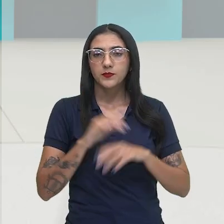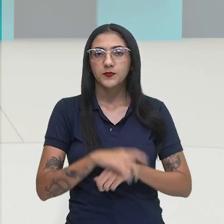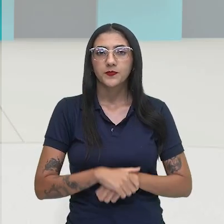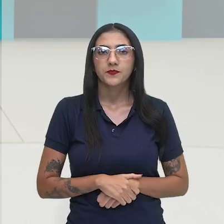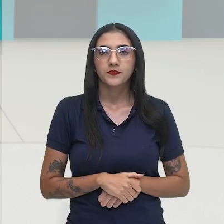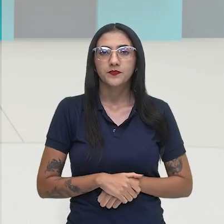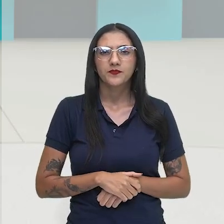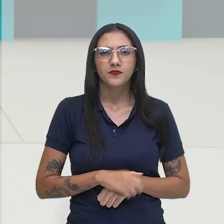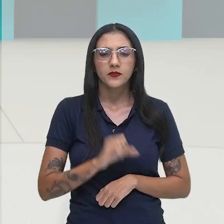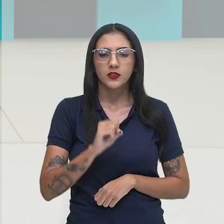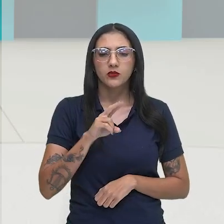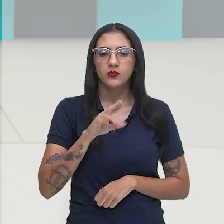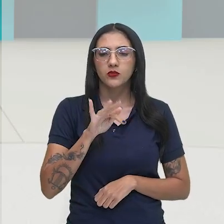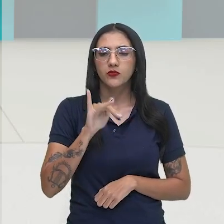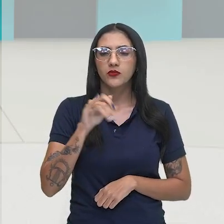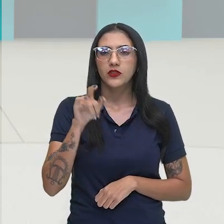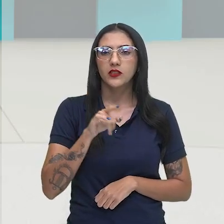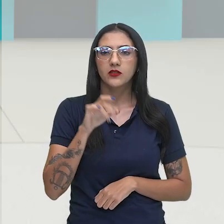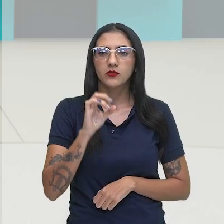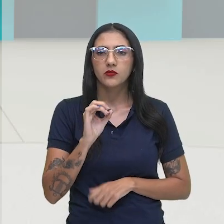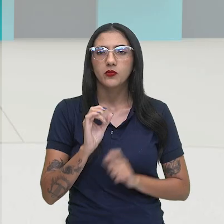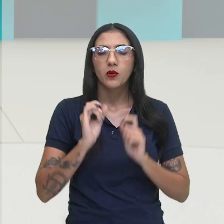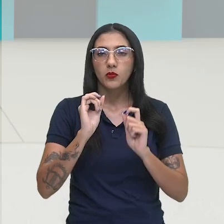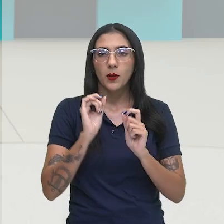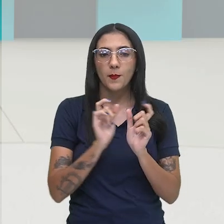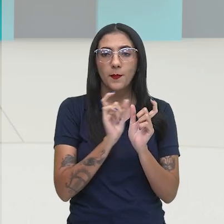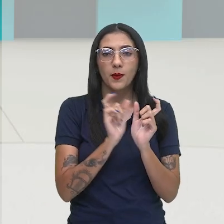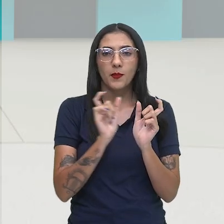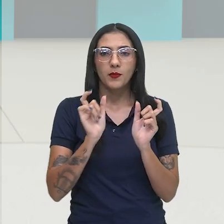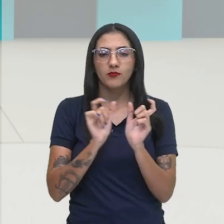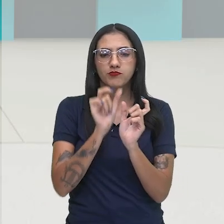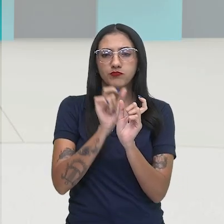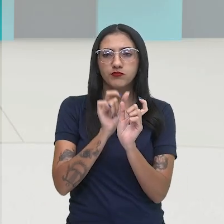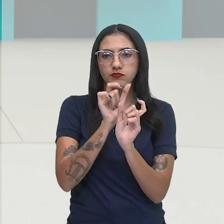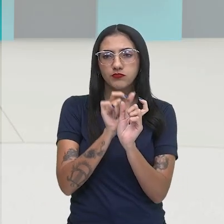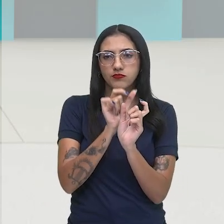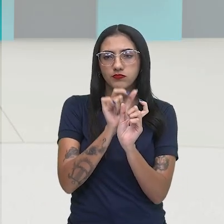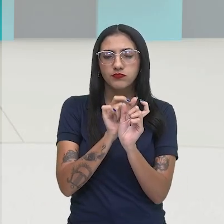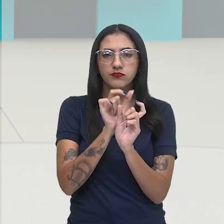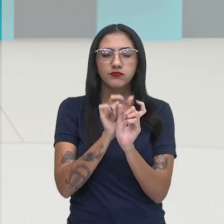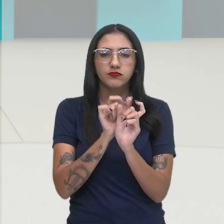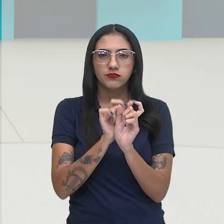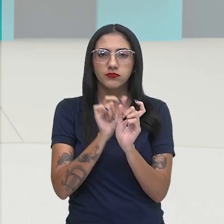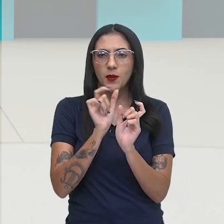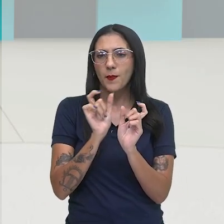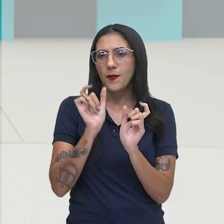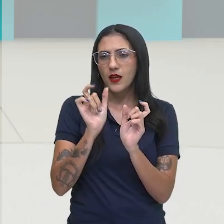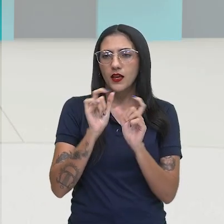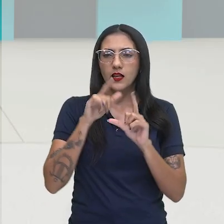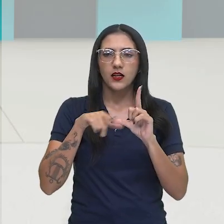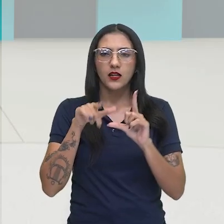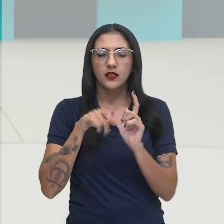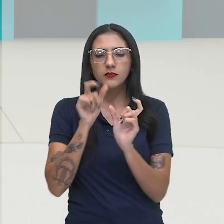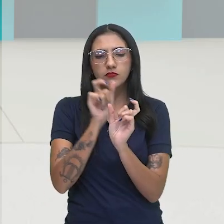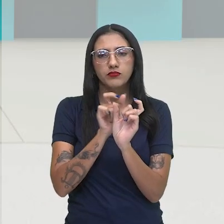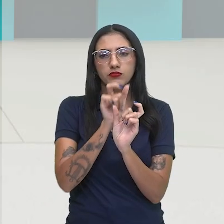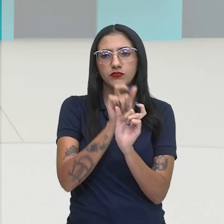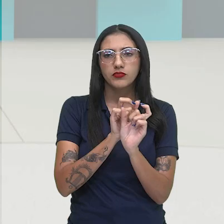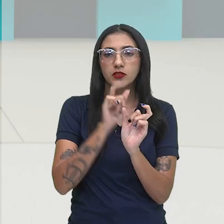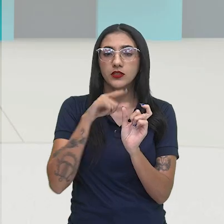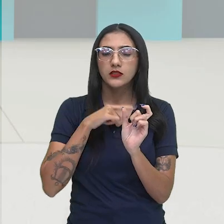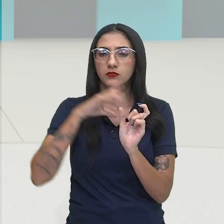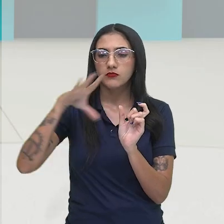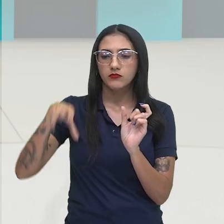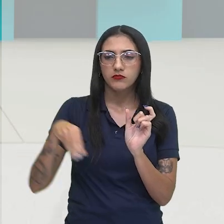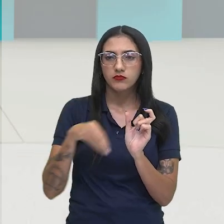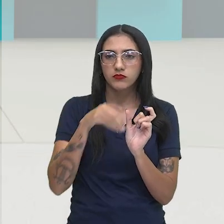quando eu falo sufixo, né? Sufixo é parte de uma palavra, normalmente um pequeno grupo de letras que são acrescidas